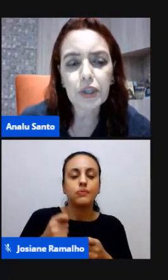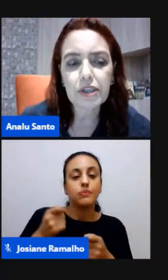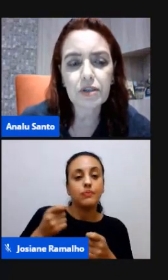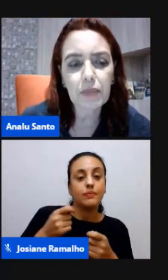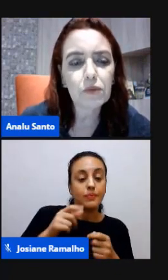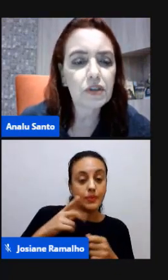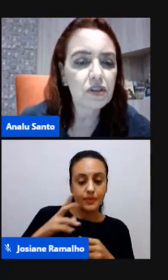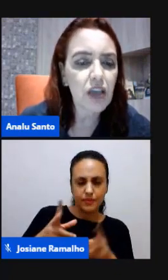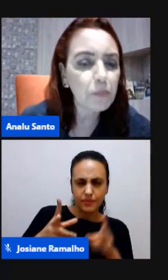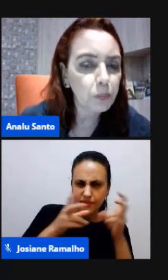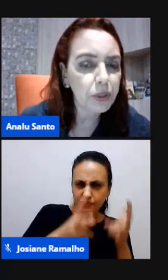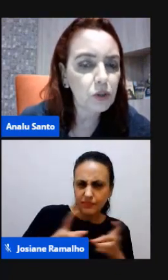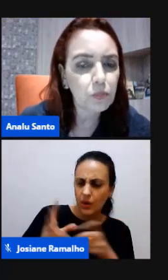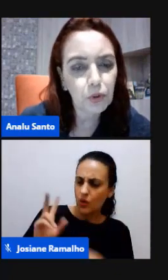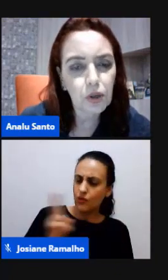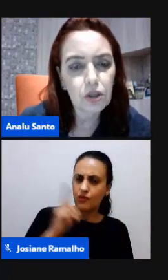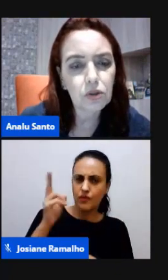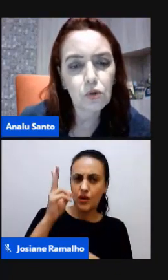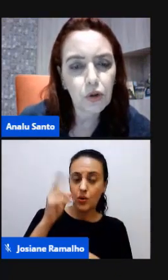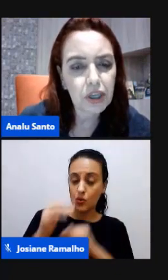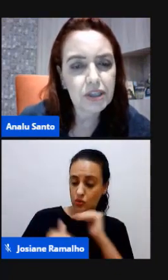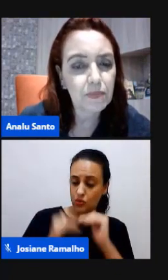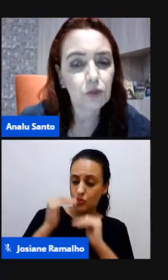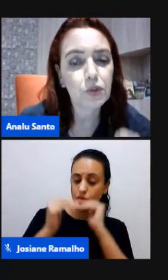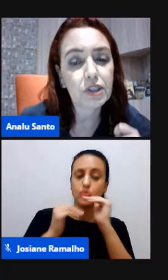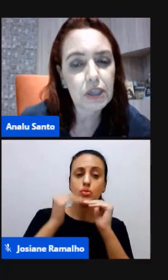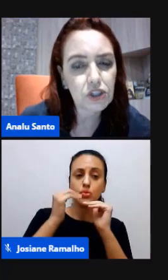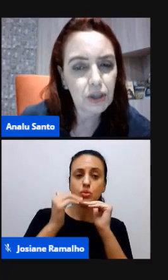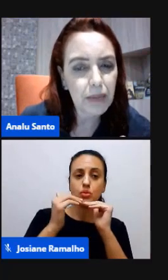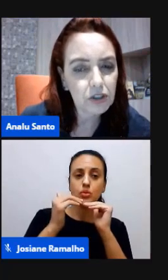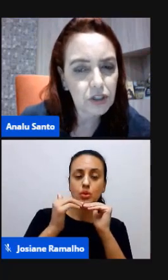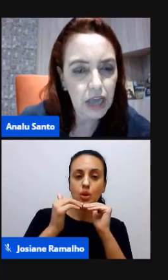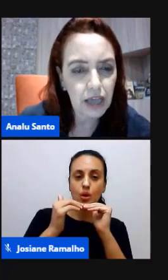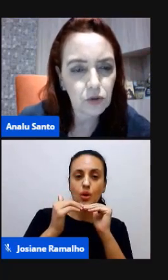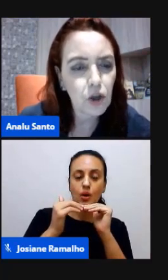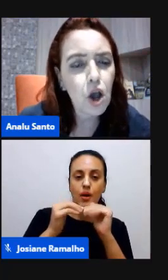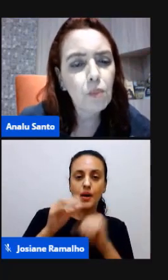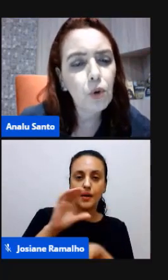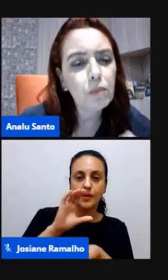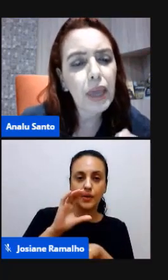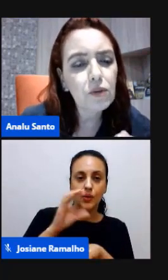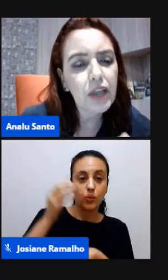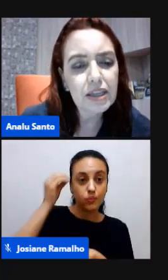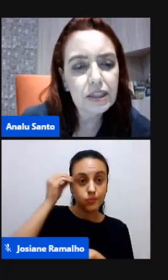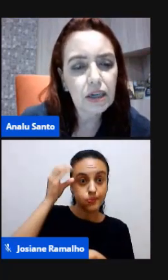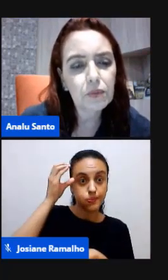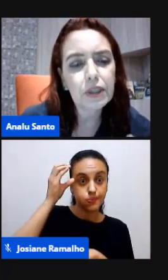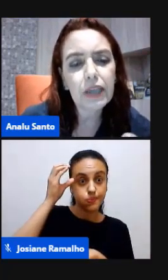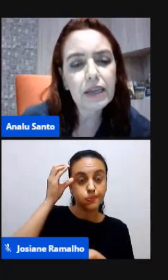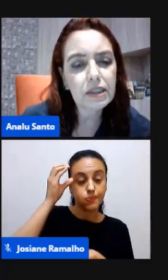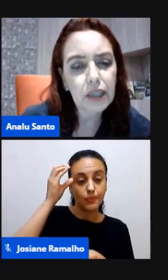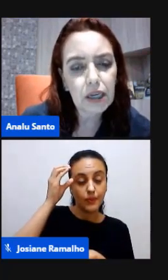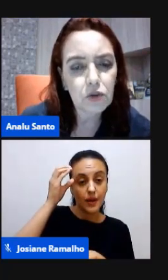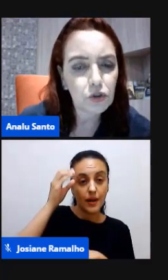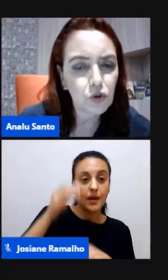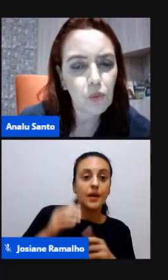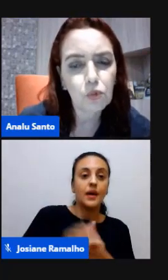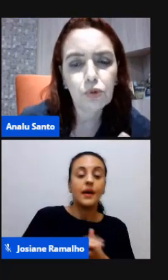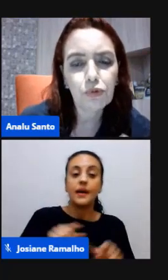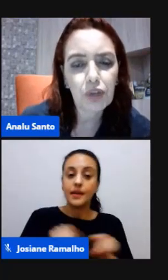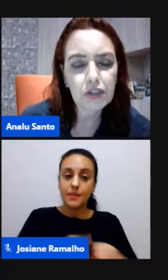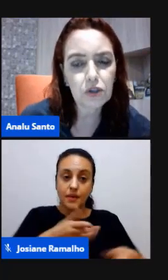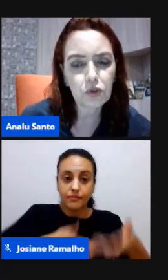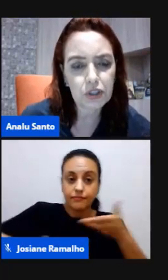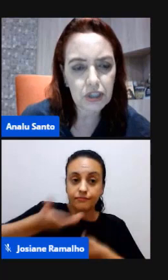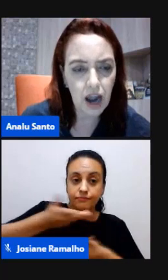constrói conhecimentos e se apropria do conhecimento sistematizado, por meio da ação e nas interações com o